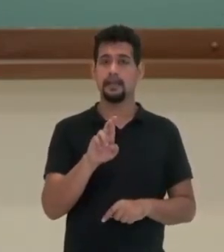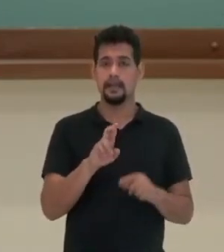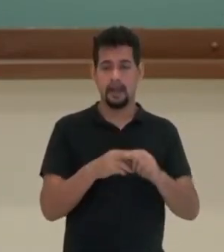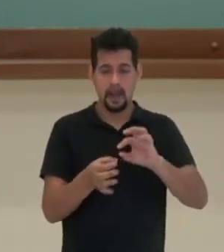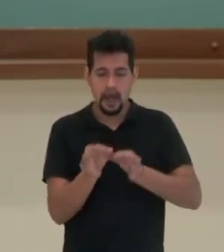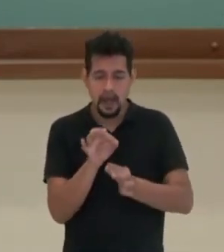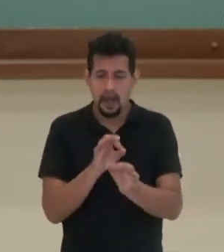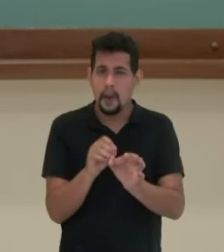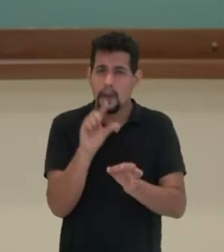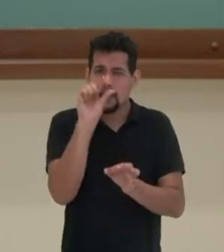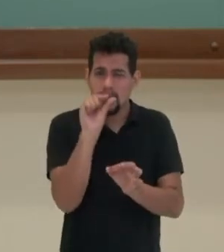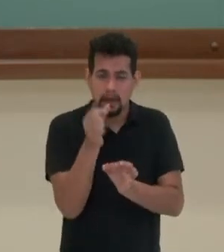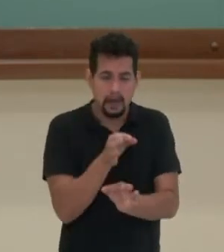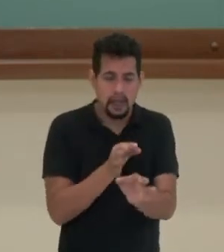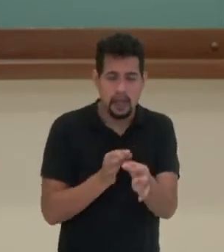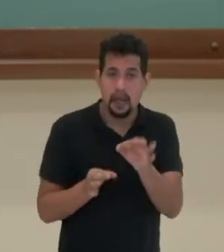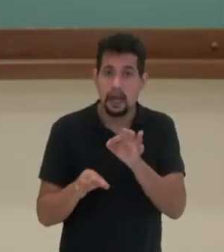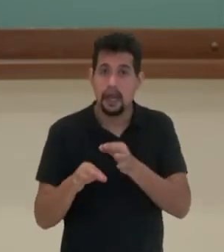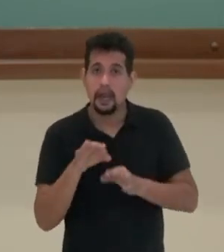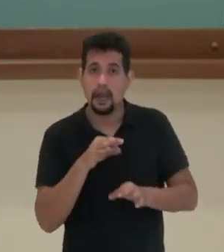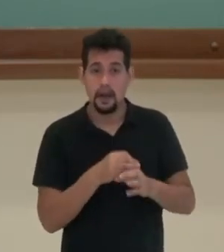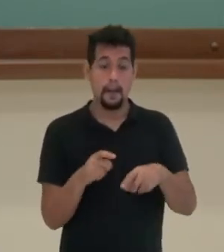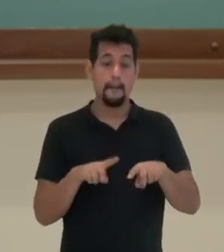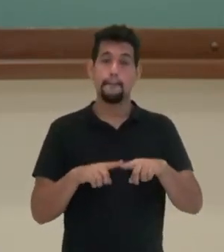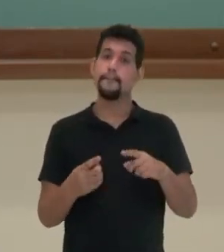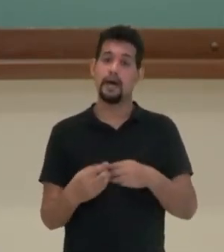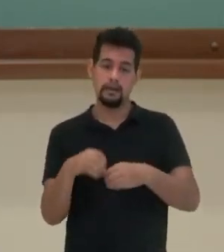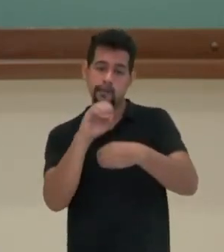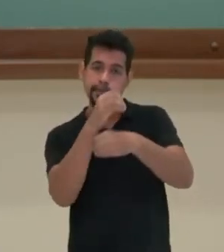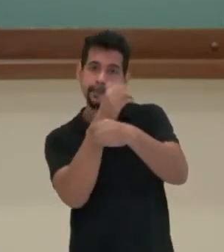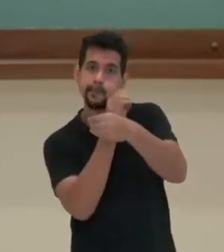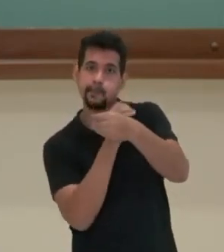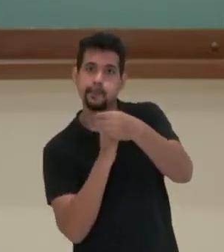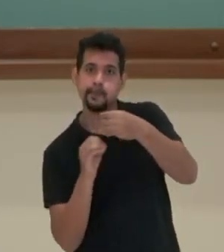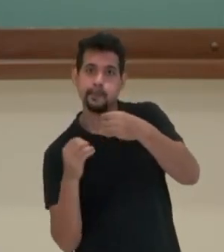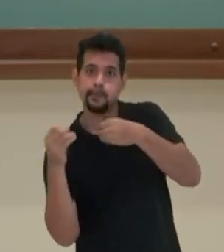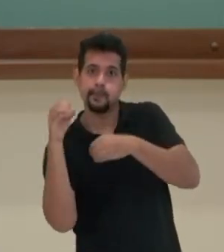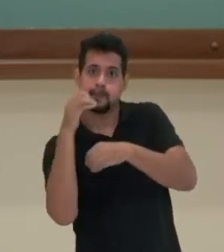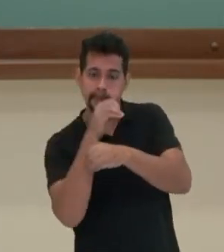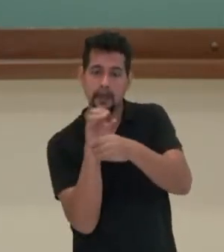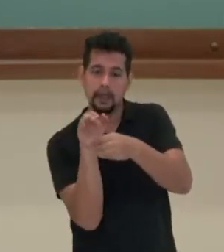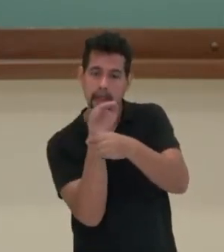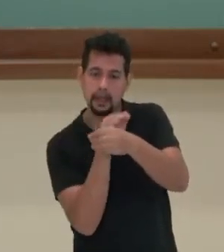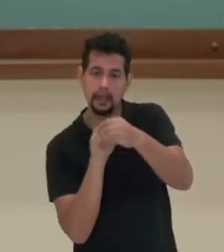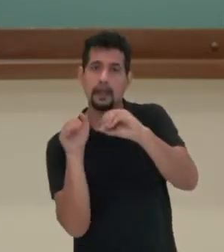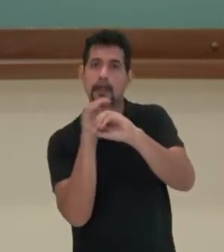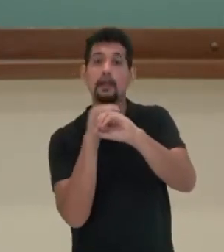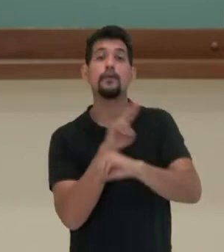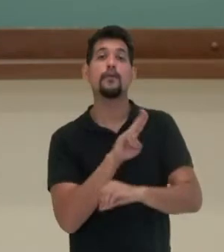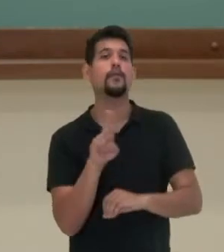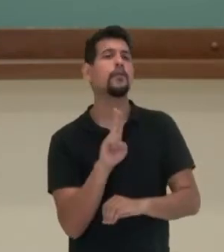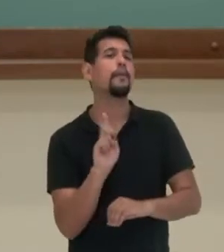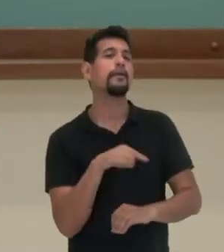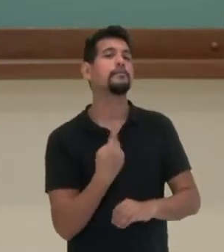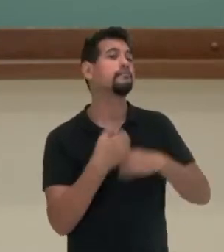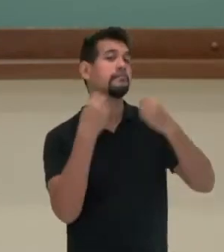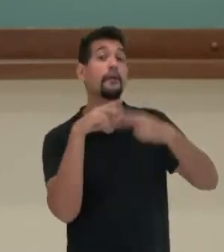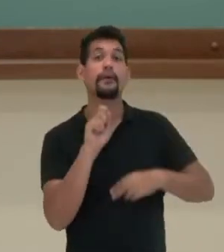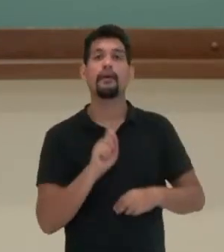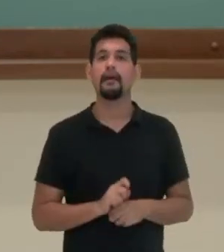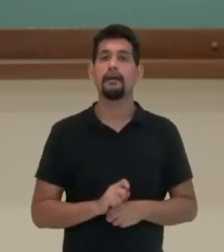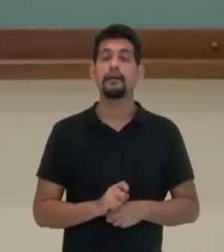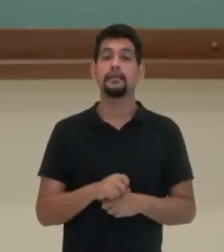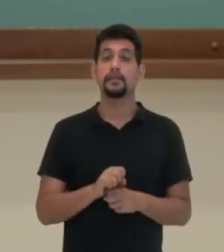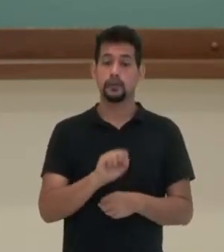poucas células e entre essas células, nesses espaços entre as células, nós temos o que a gente chama de